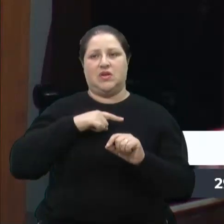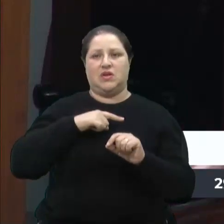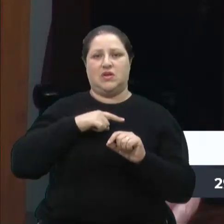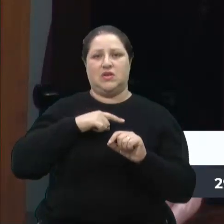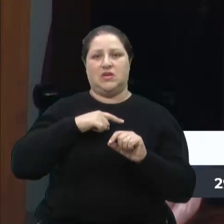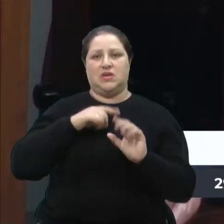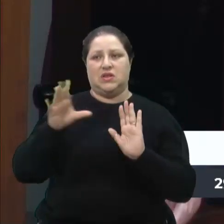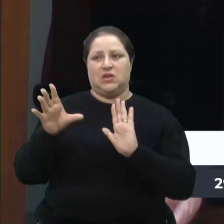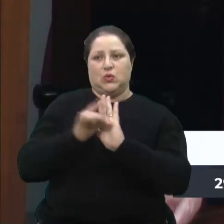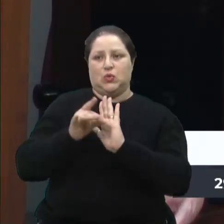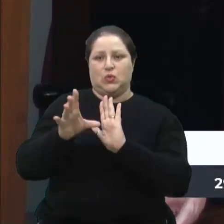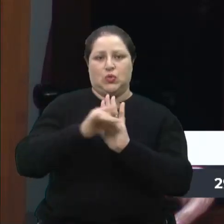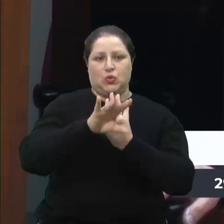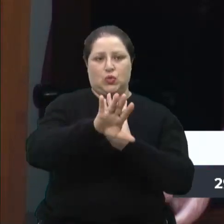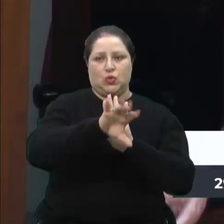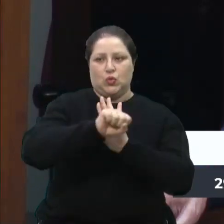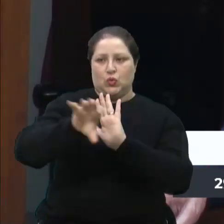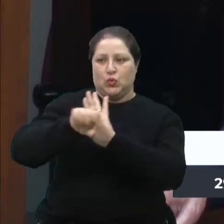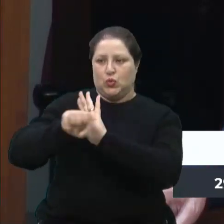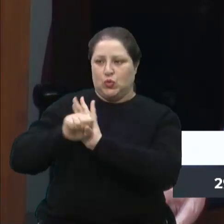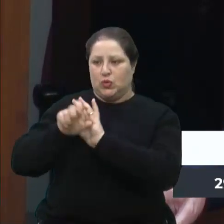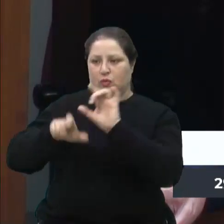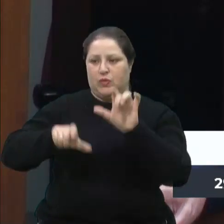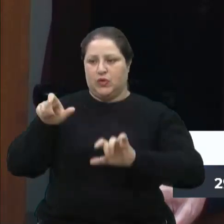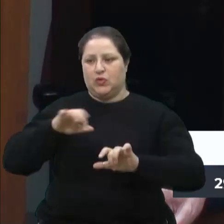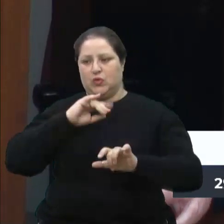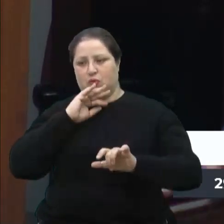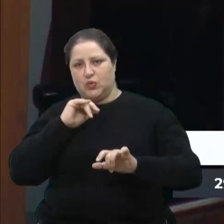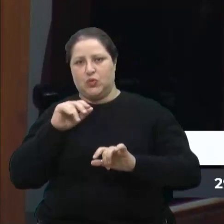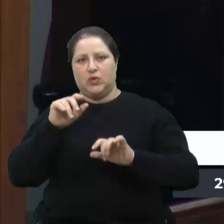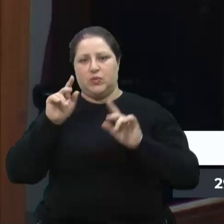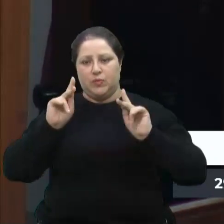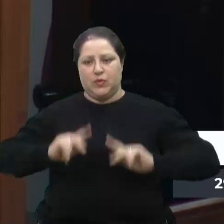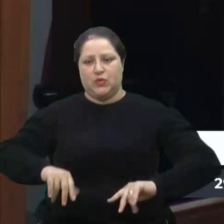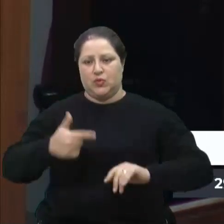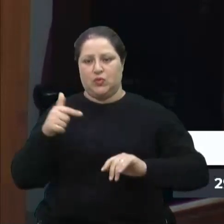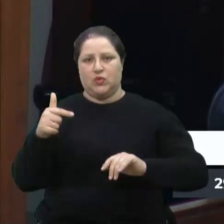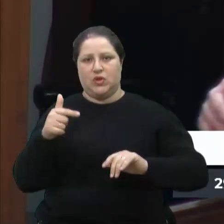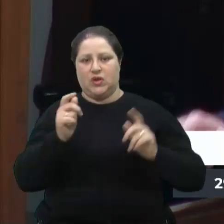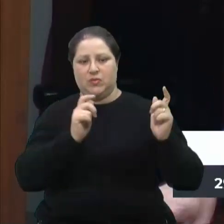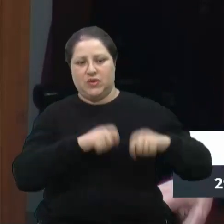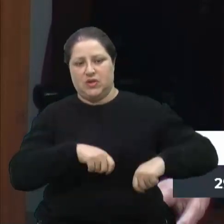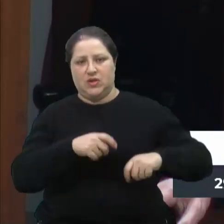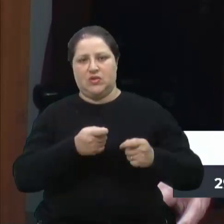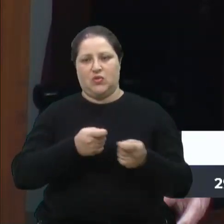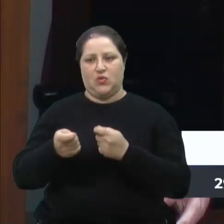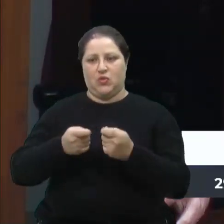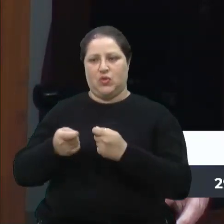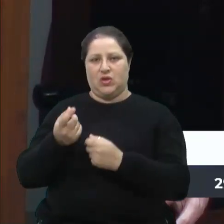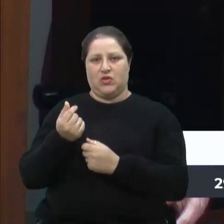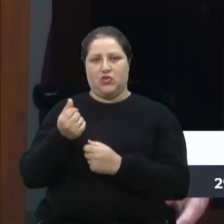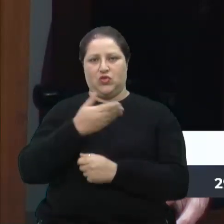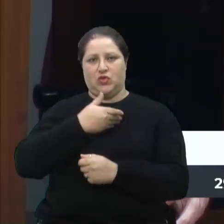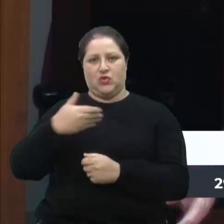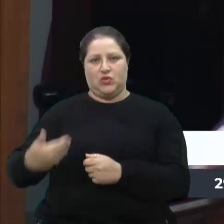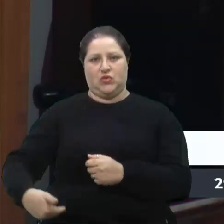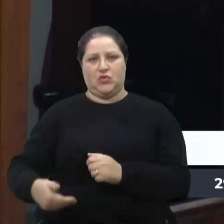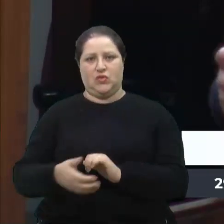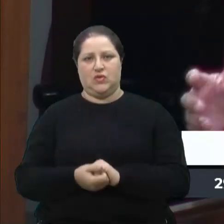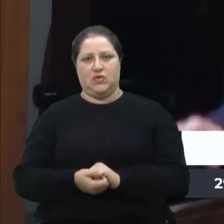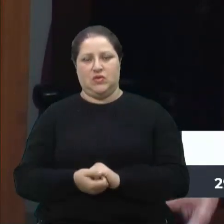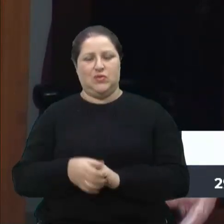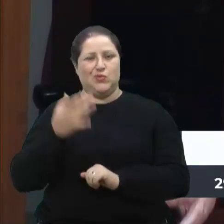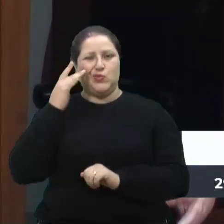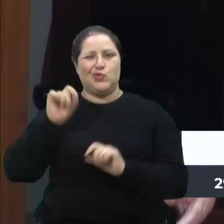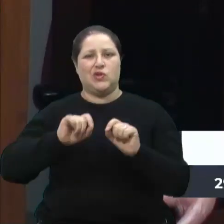ruim, de pessoas não capacitadas para gerir o dinheiro público. Eu não sei o